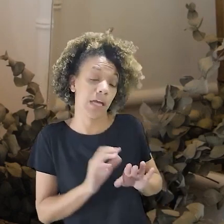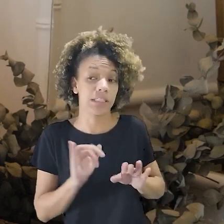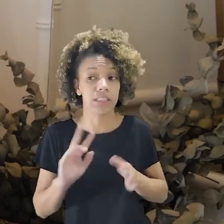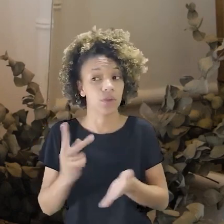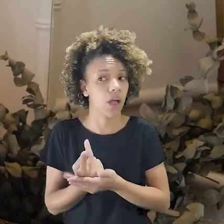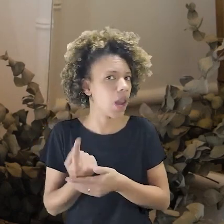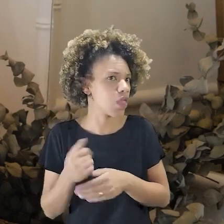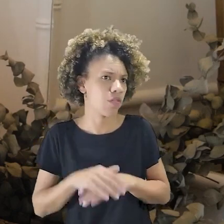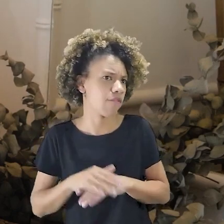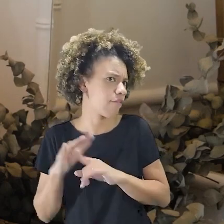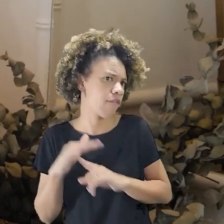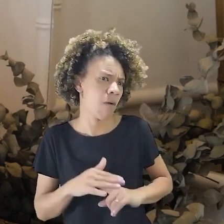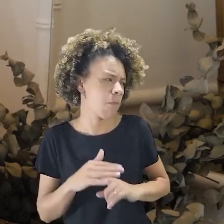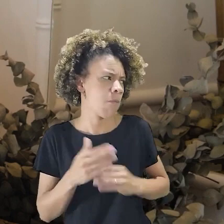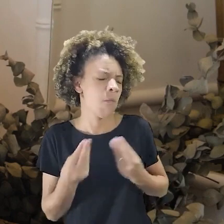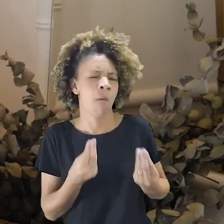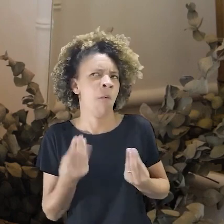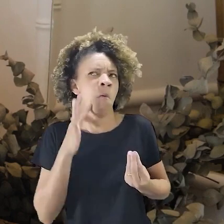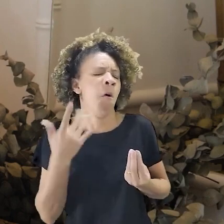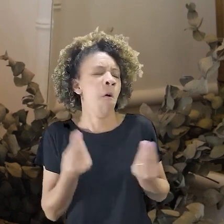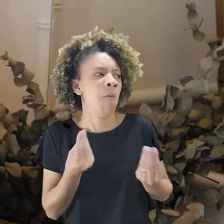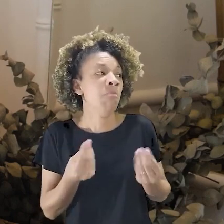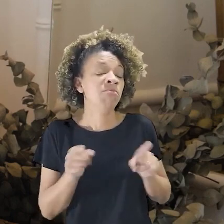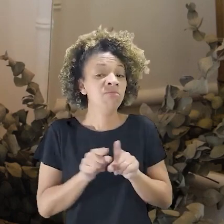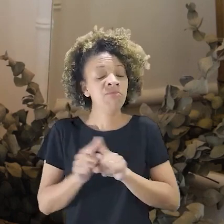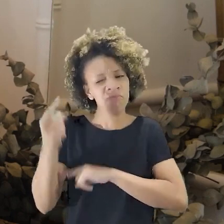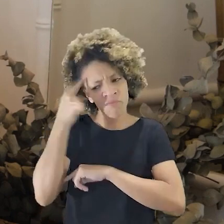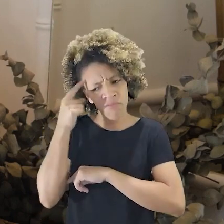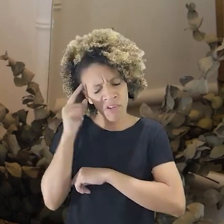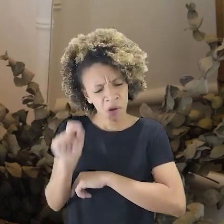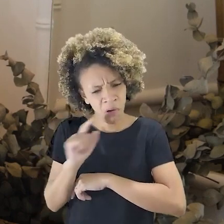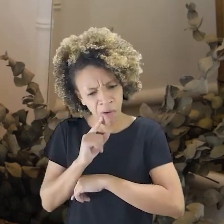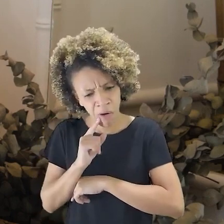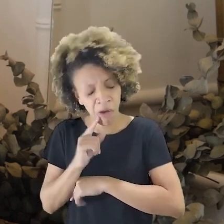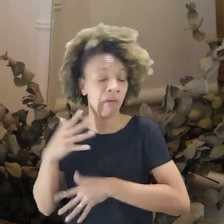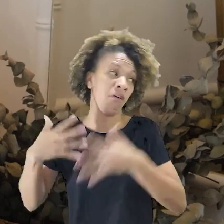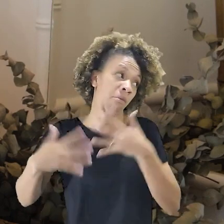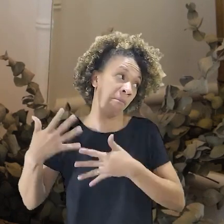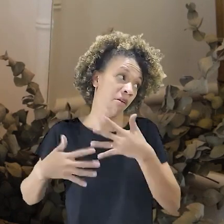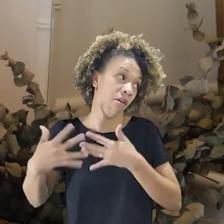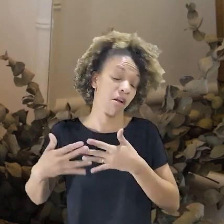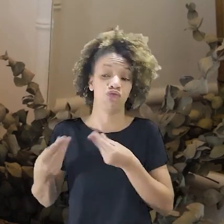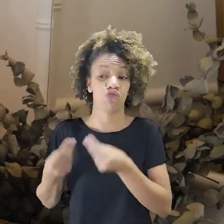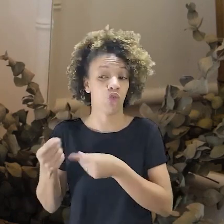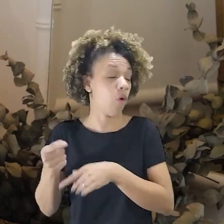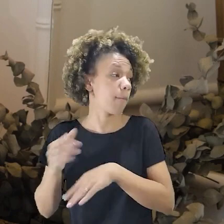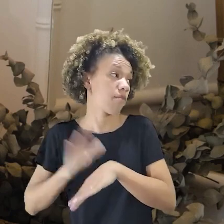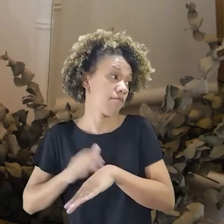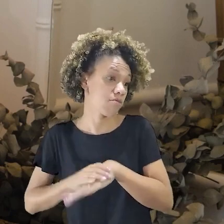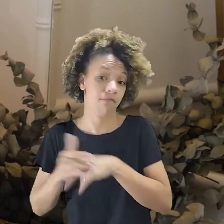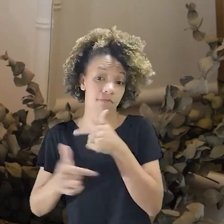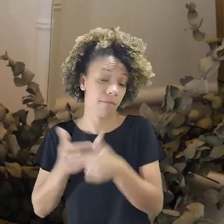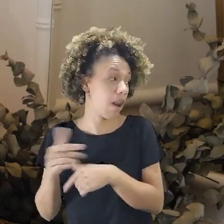errada, ele não vai ser punido? Como é que a gente vai saber se ele fez a coisa errada ou certa? Mas ao mesmo tempo eu também penso assim, cara, tá atrapalhando a forma do cara